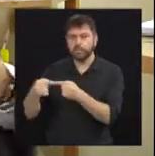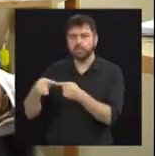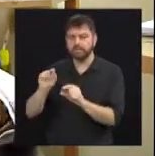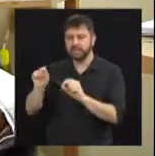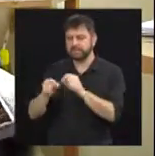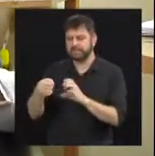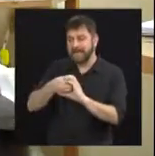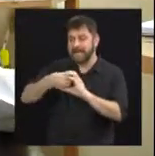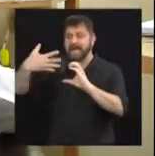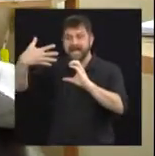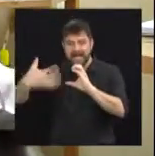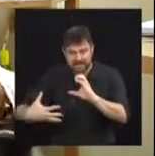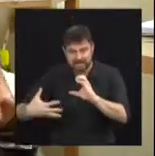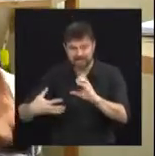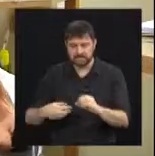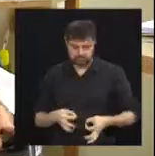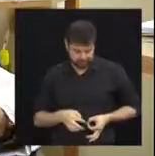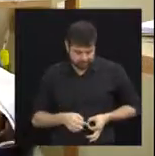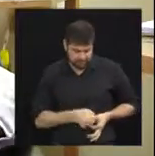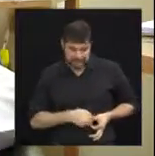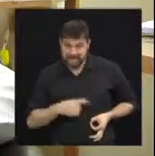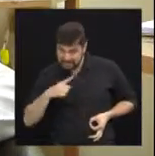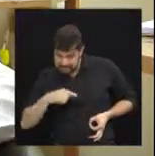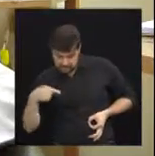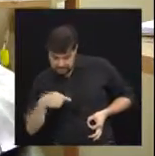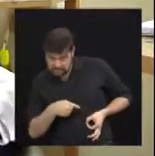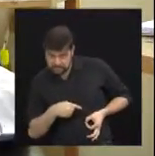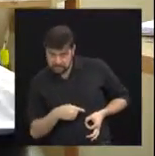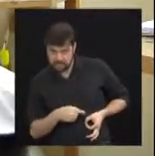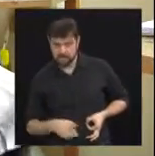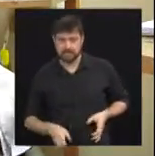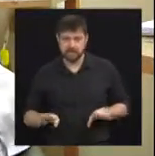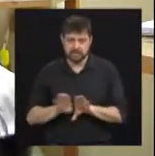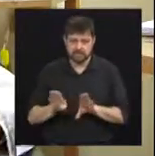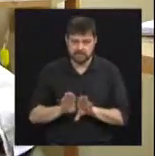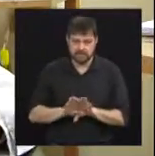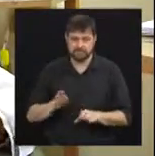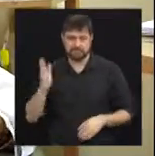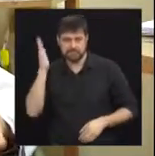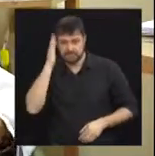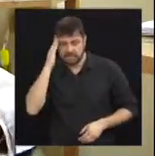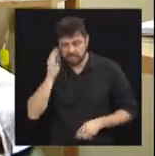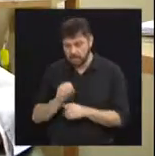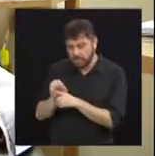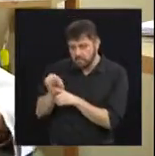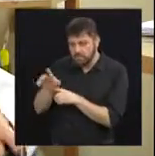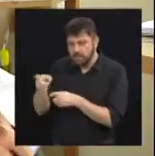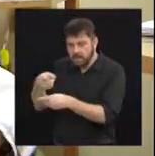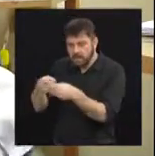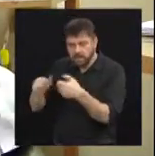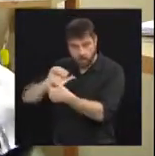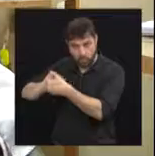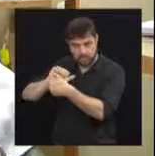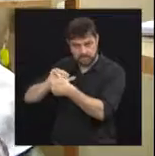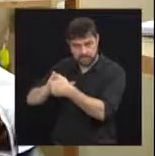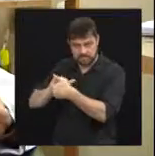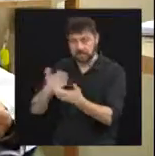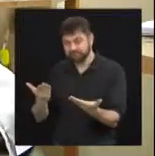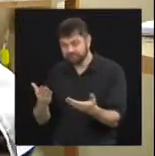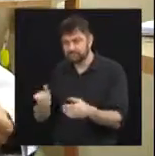das características, né, da reserva ovariana da mulher, da qualidade do sêmen no caso do homem. Então, isso